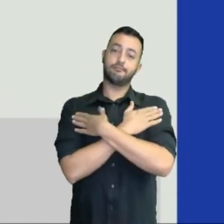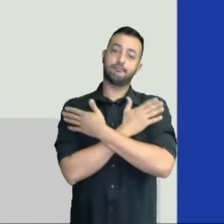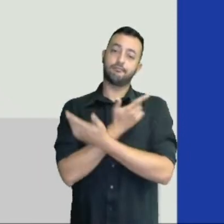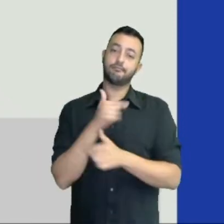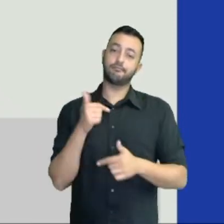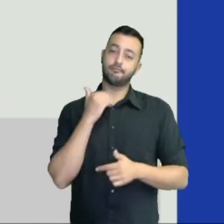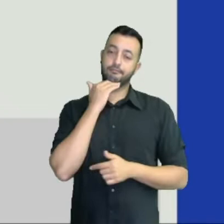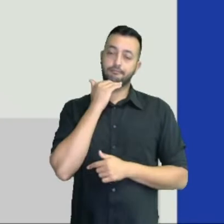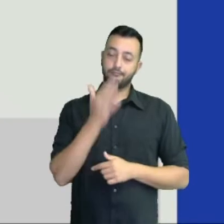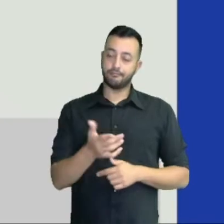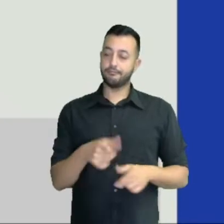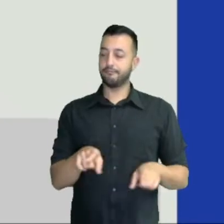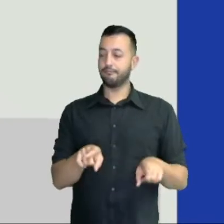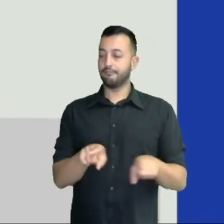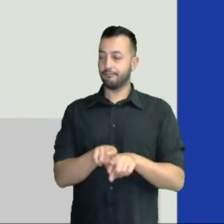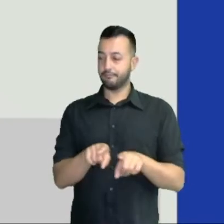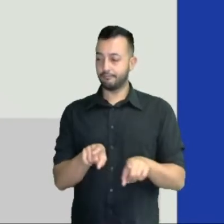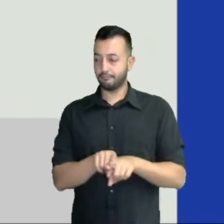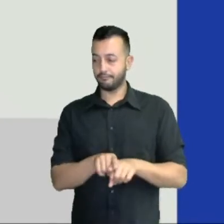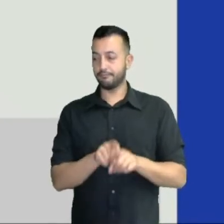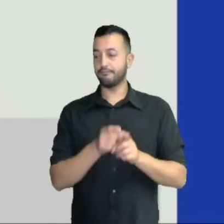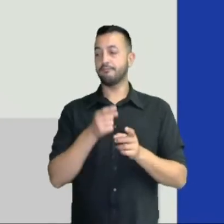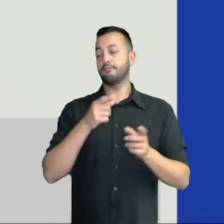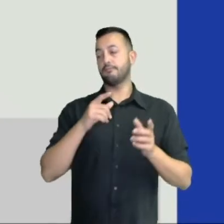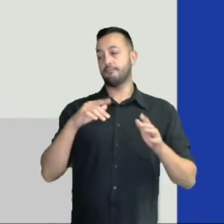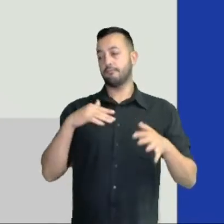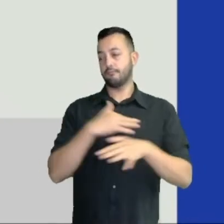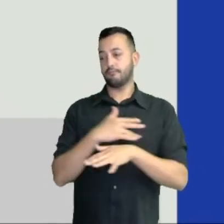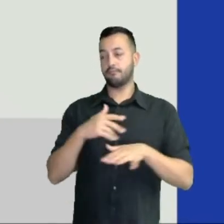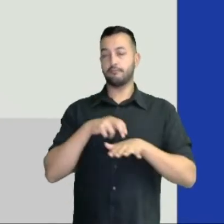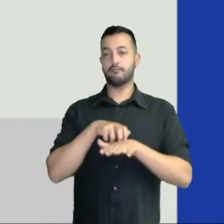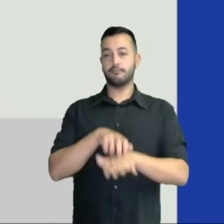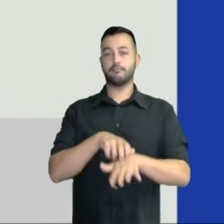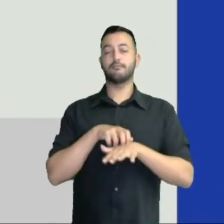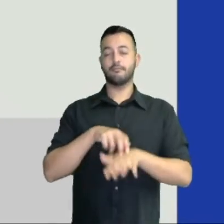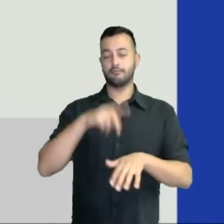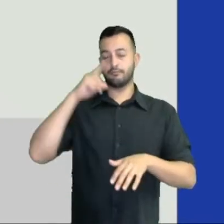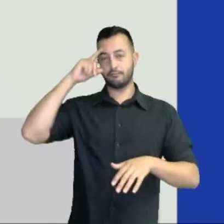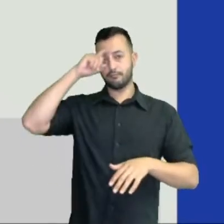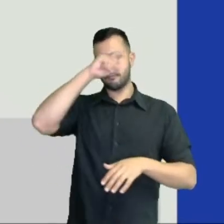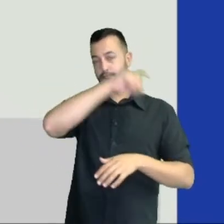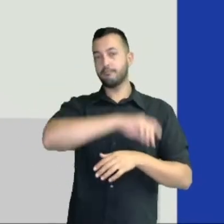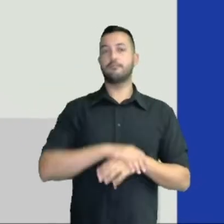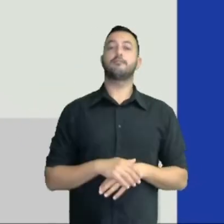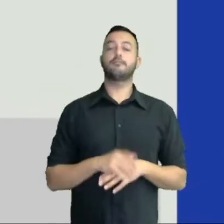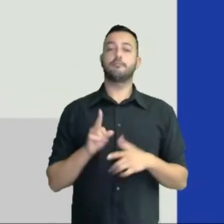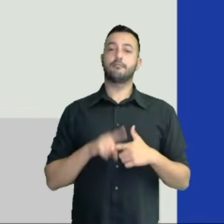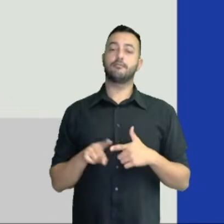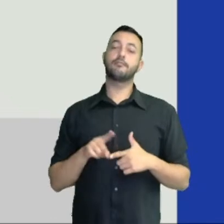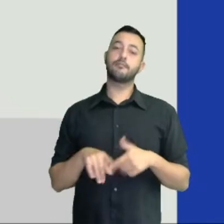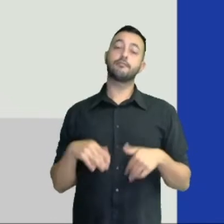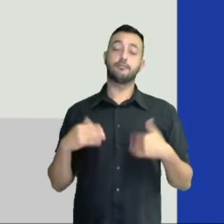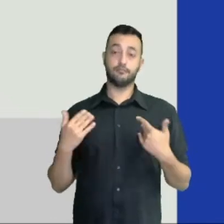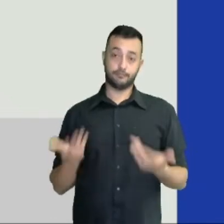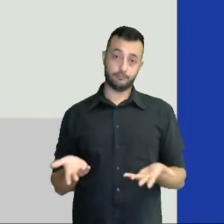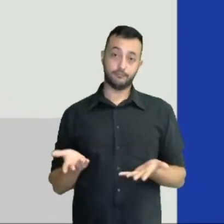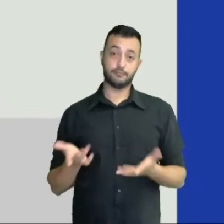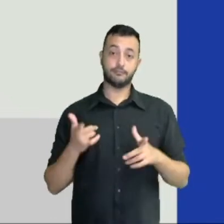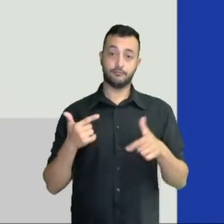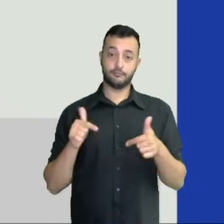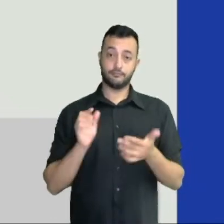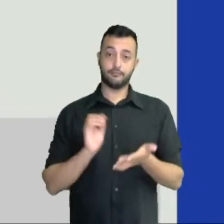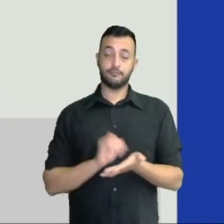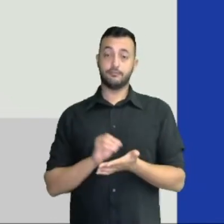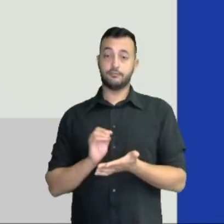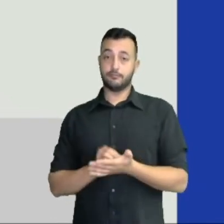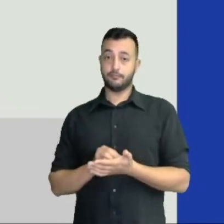e a mobilidade urbana deficiente. Ou seja, Na falta de